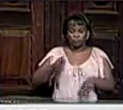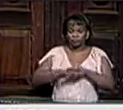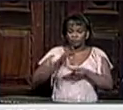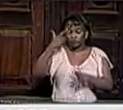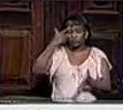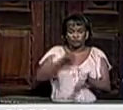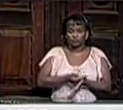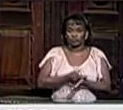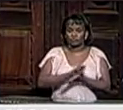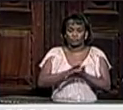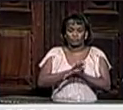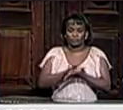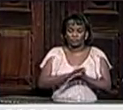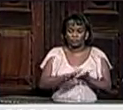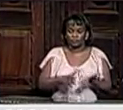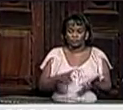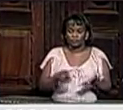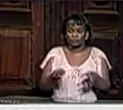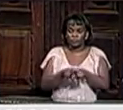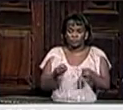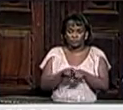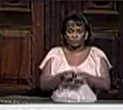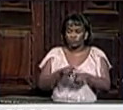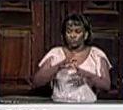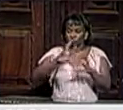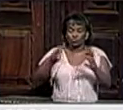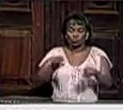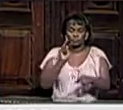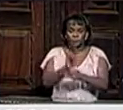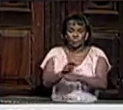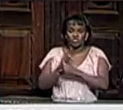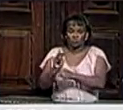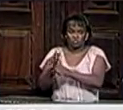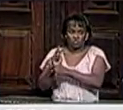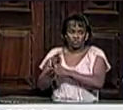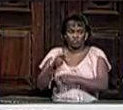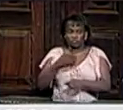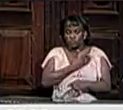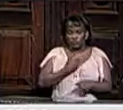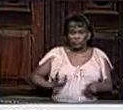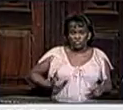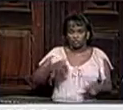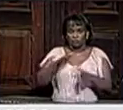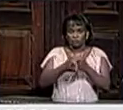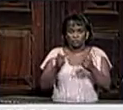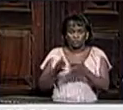decidiu sobre o volume total de empréstimos que o Poder Executivo